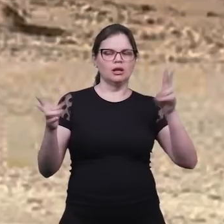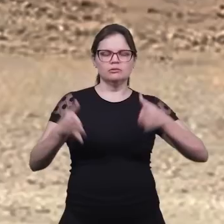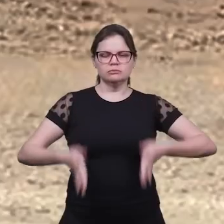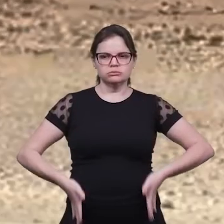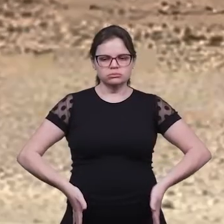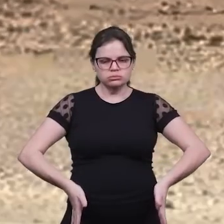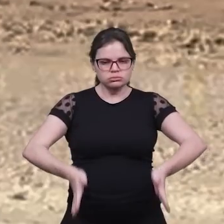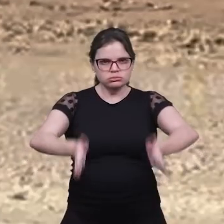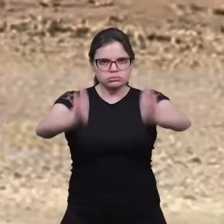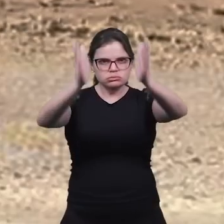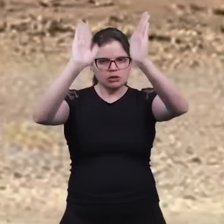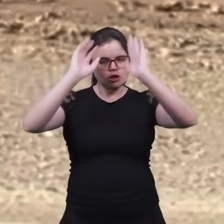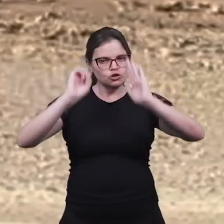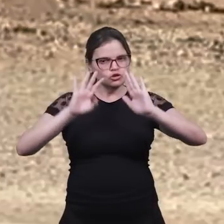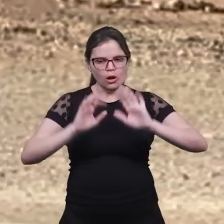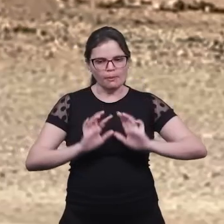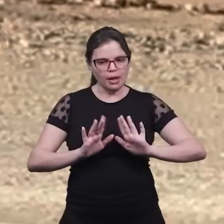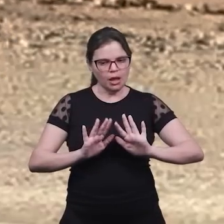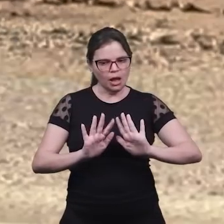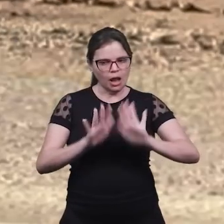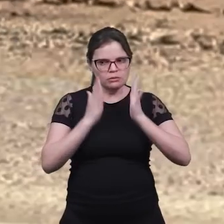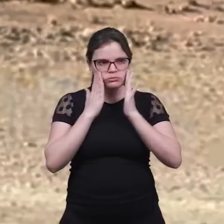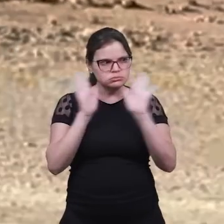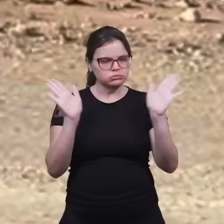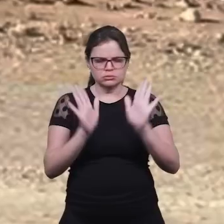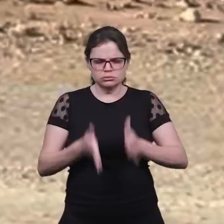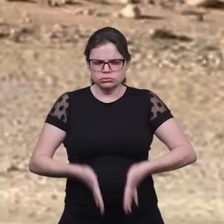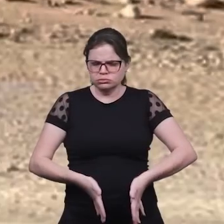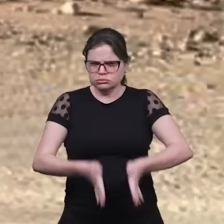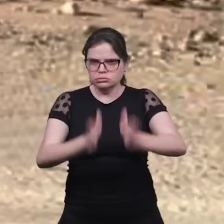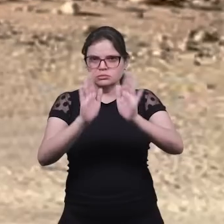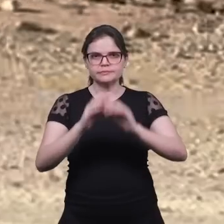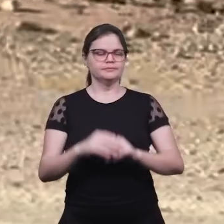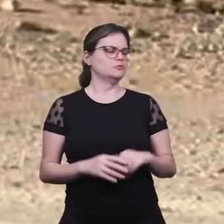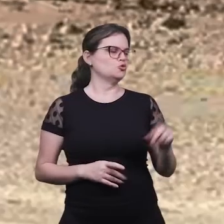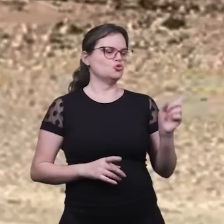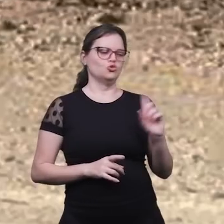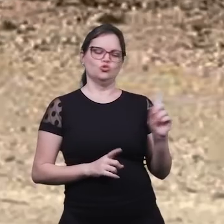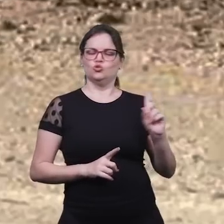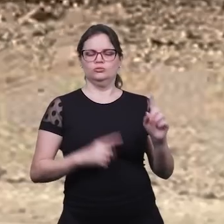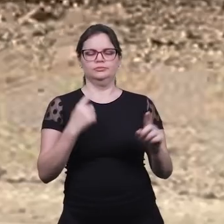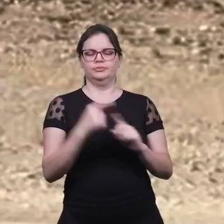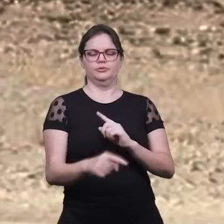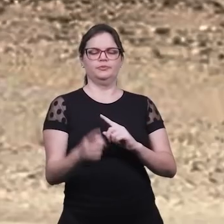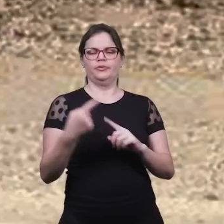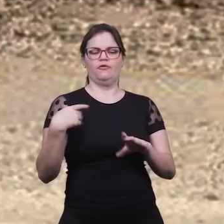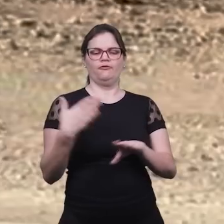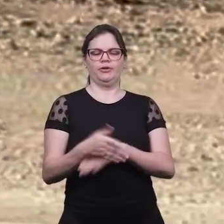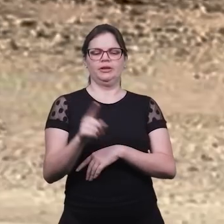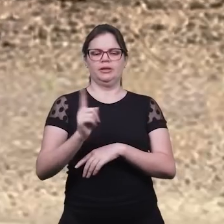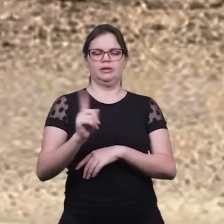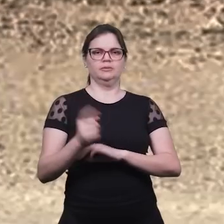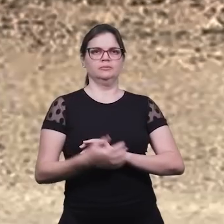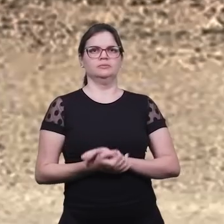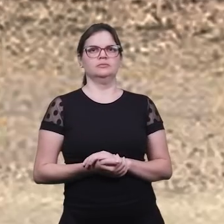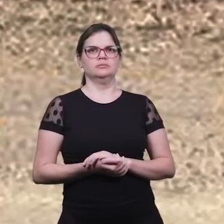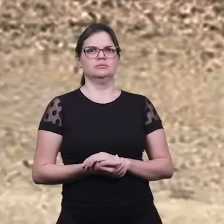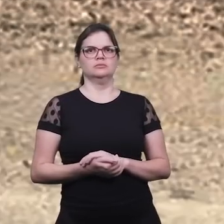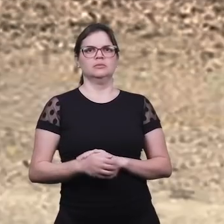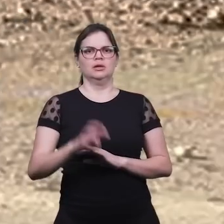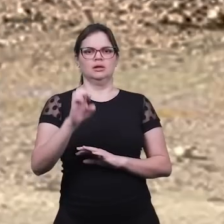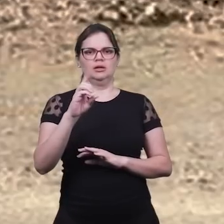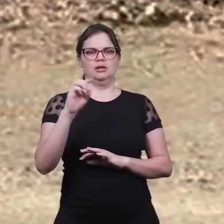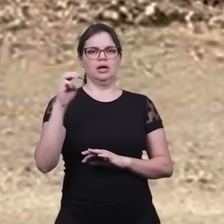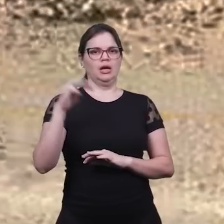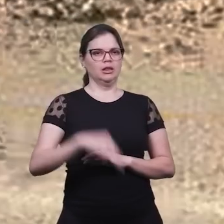Moisés diz, mas nós não vamos olhar nem para a direita nem para a esquerda, nós vamos só passar pela Estrada Real. E